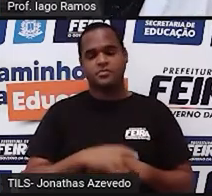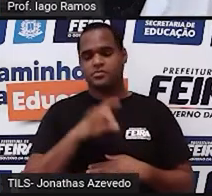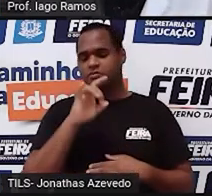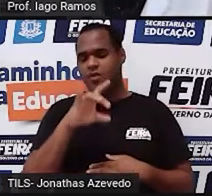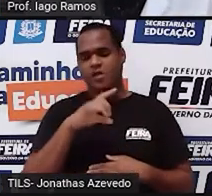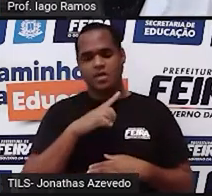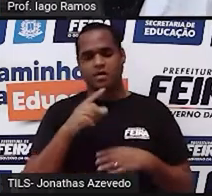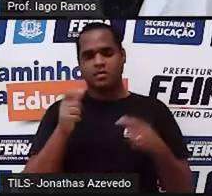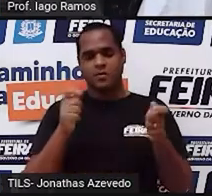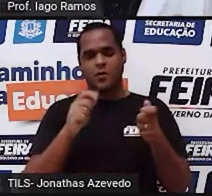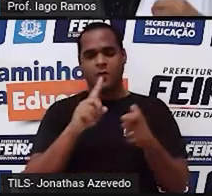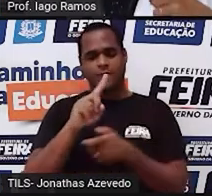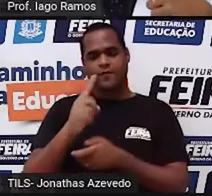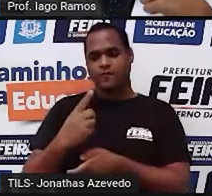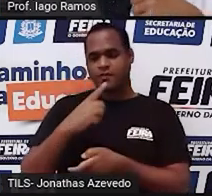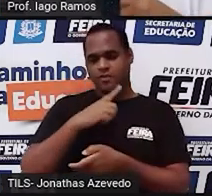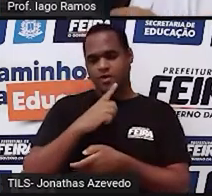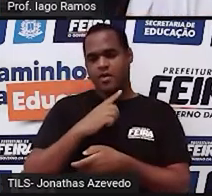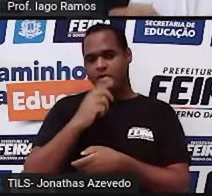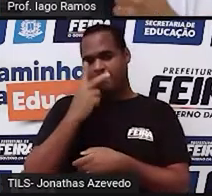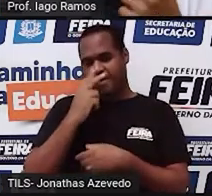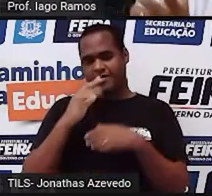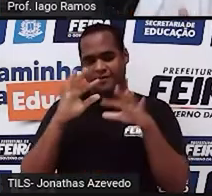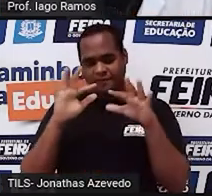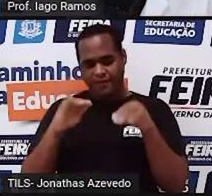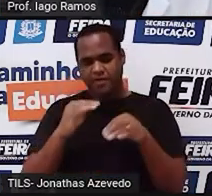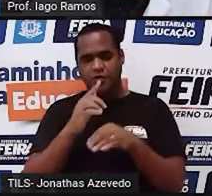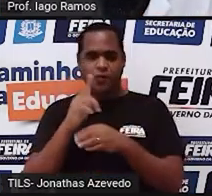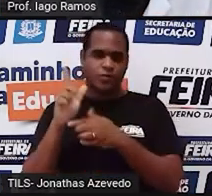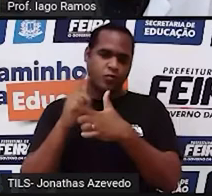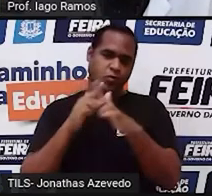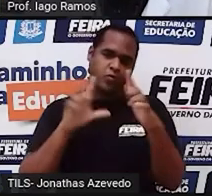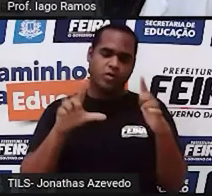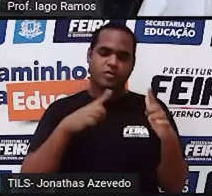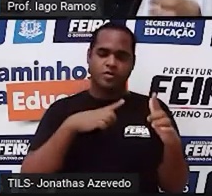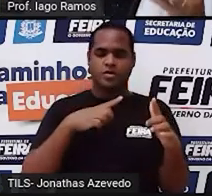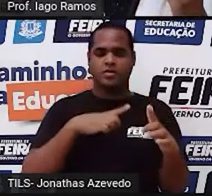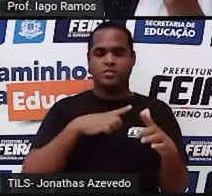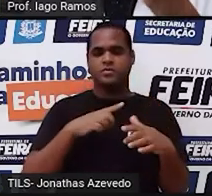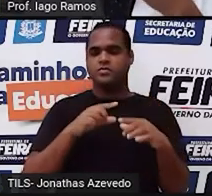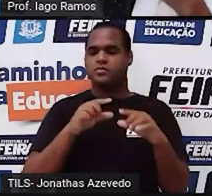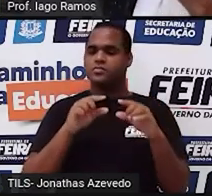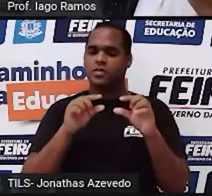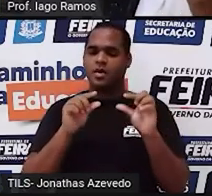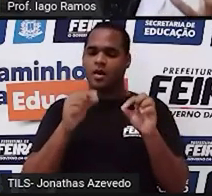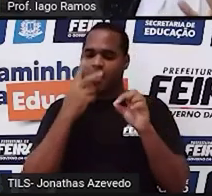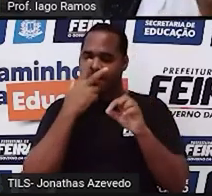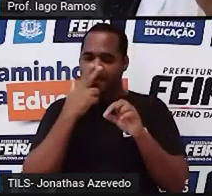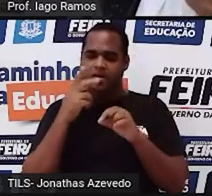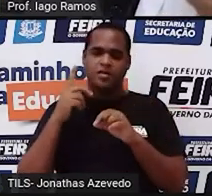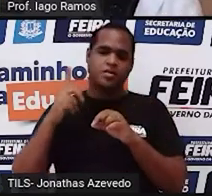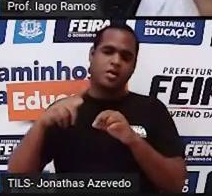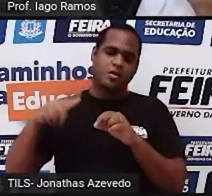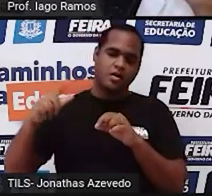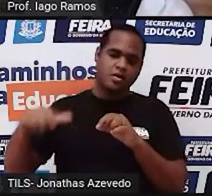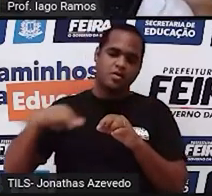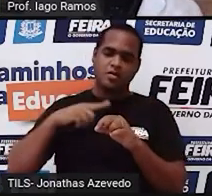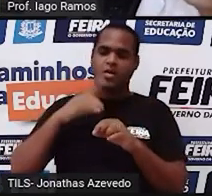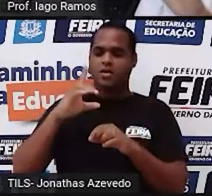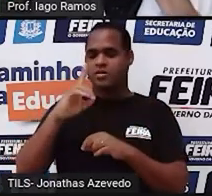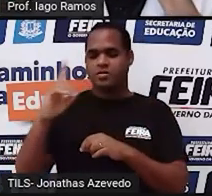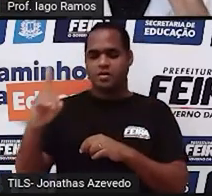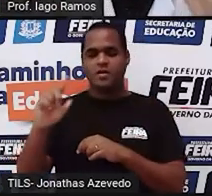além de ter a, vai ter um finitos algarismos que não se repetem à